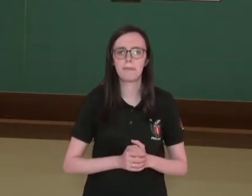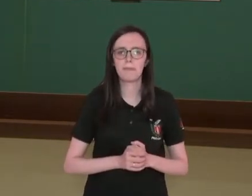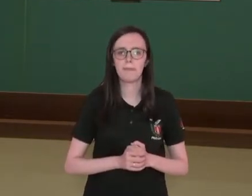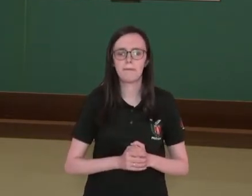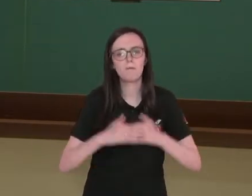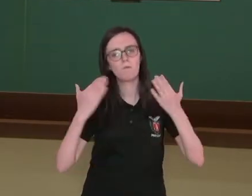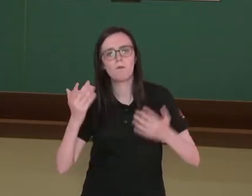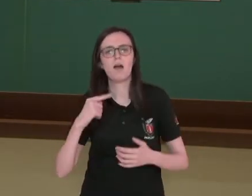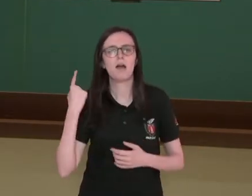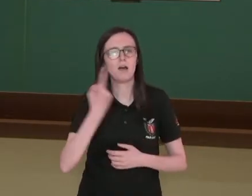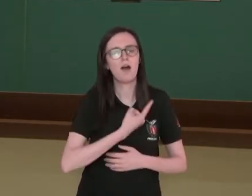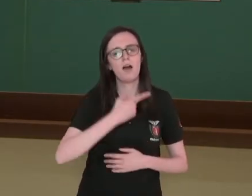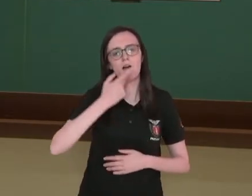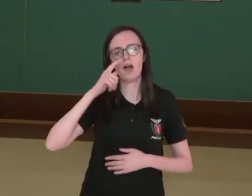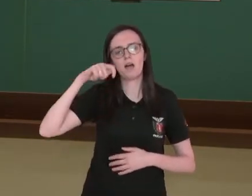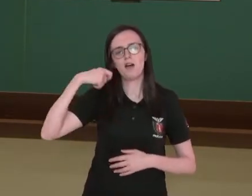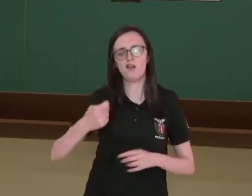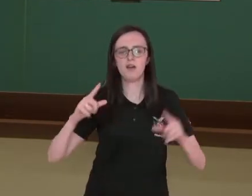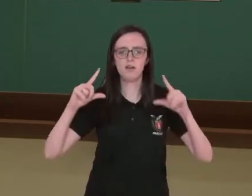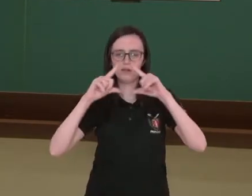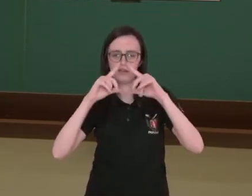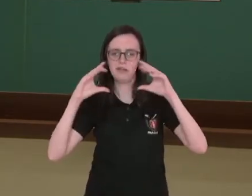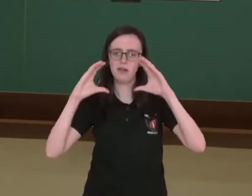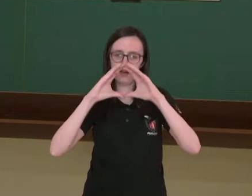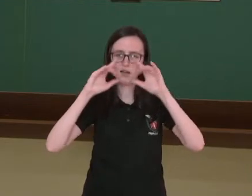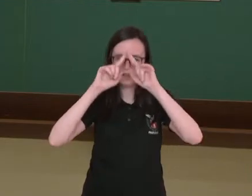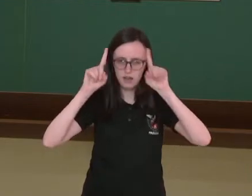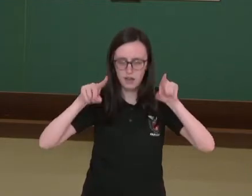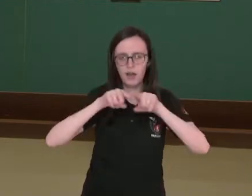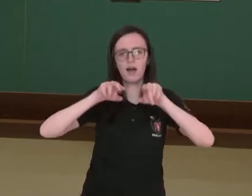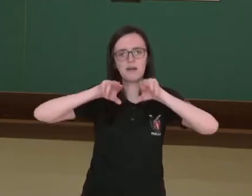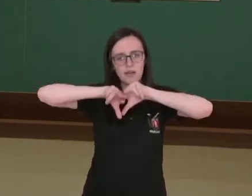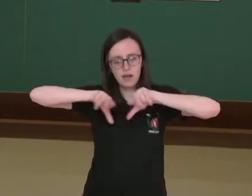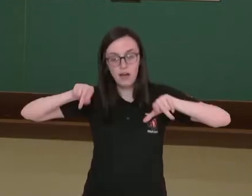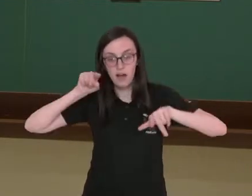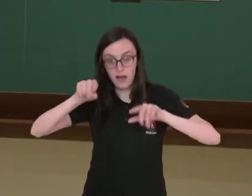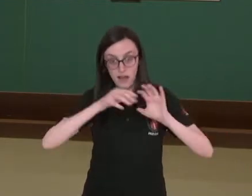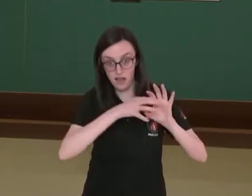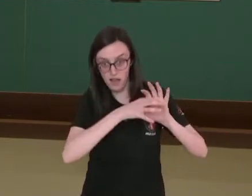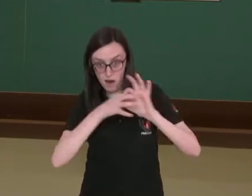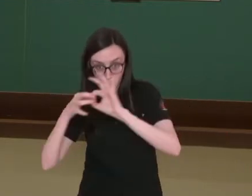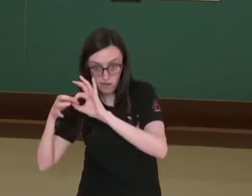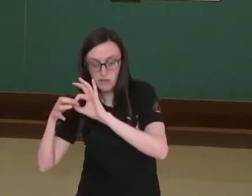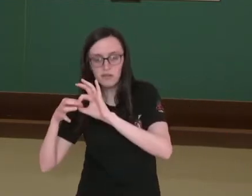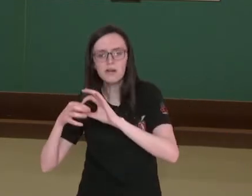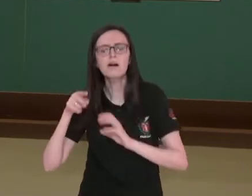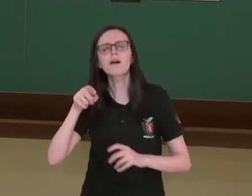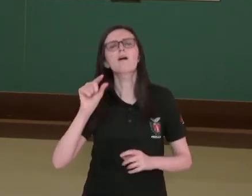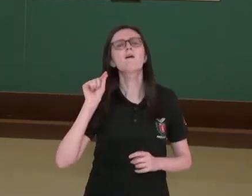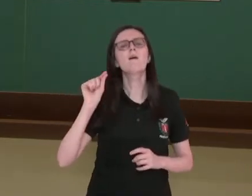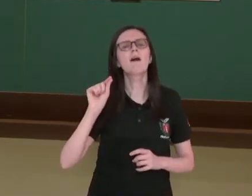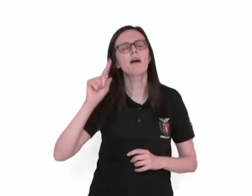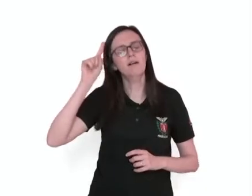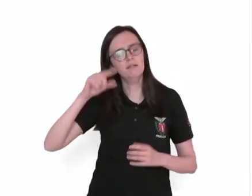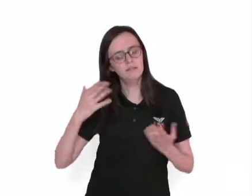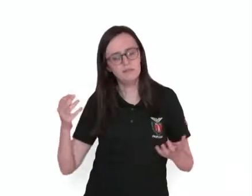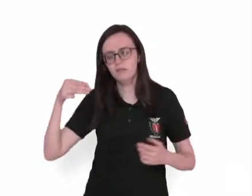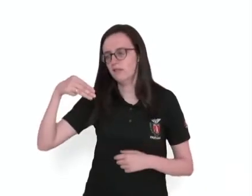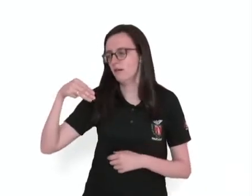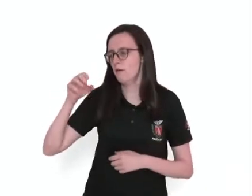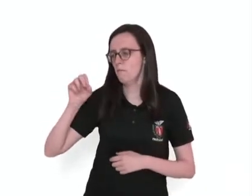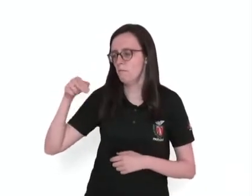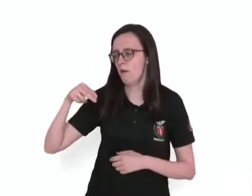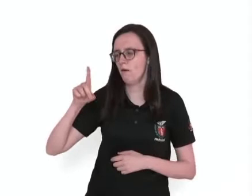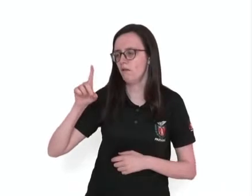está falando lá de geometria, né, lá na arte ainda, né, dentro desse contexto, tá, a gente tem o Mondrian, tá,